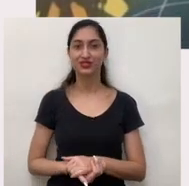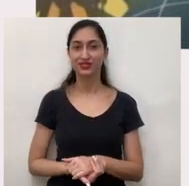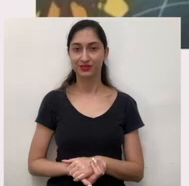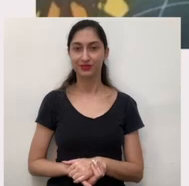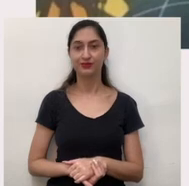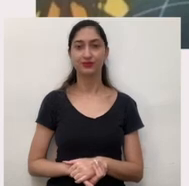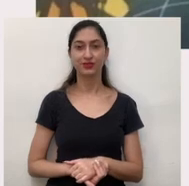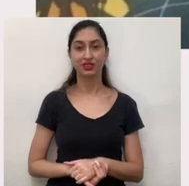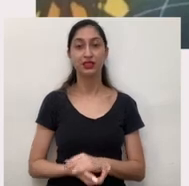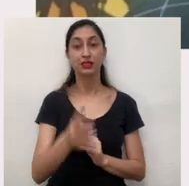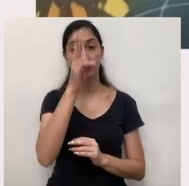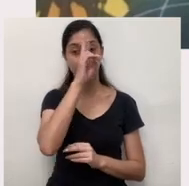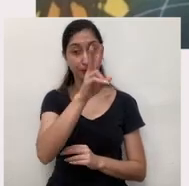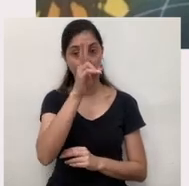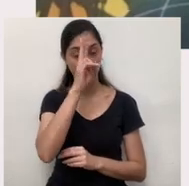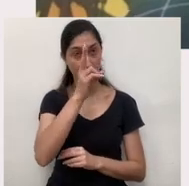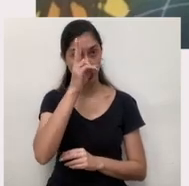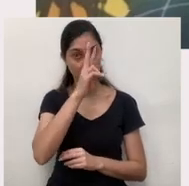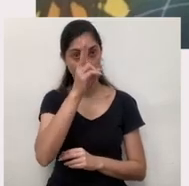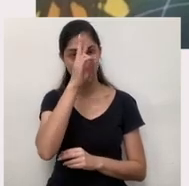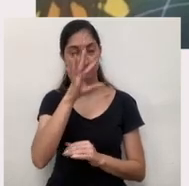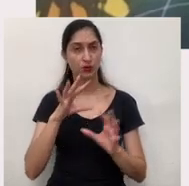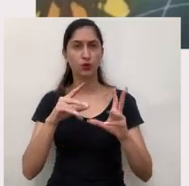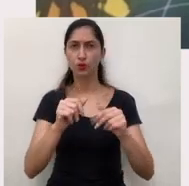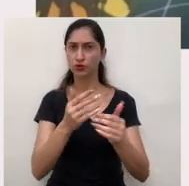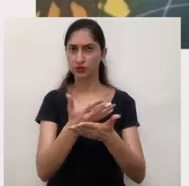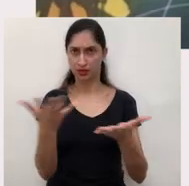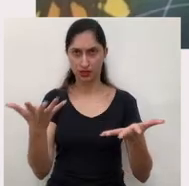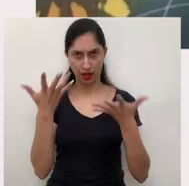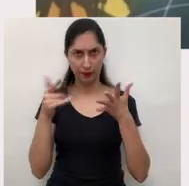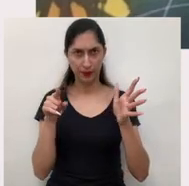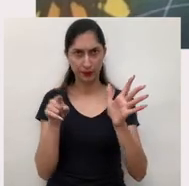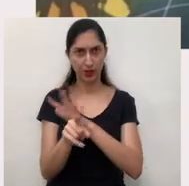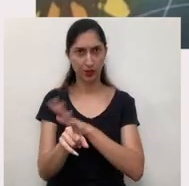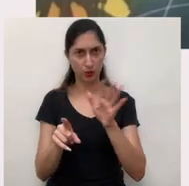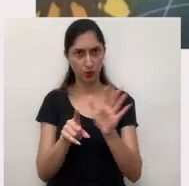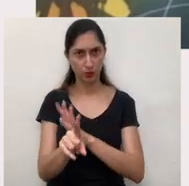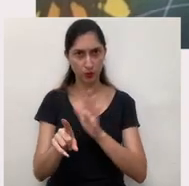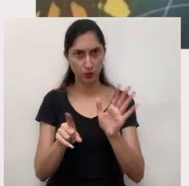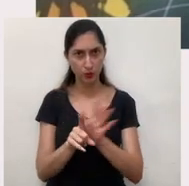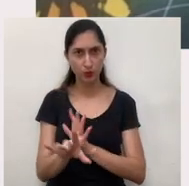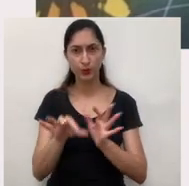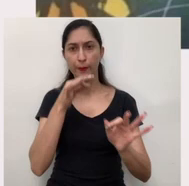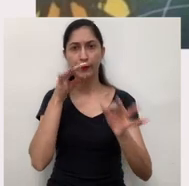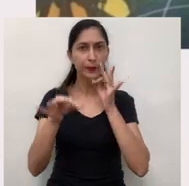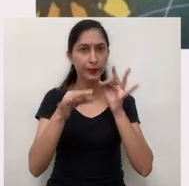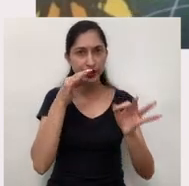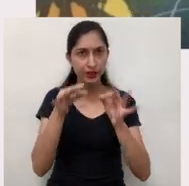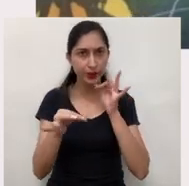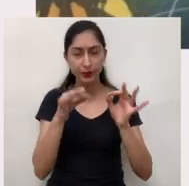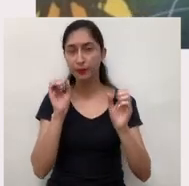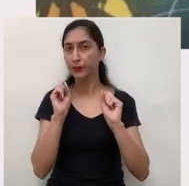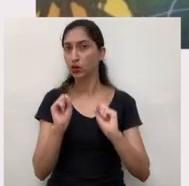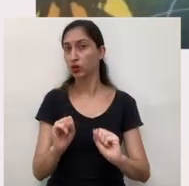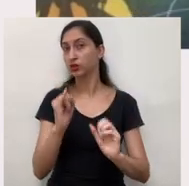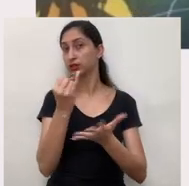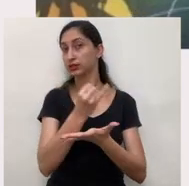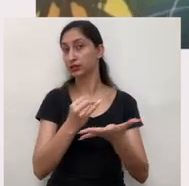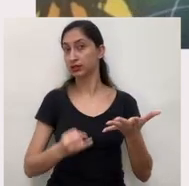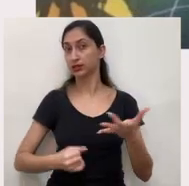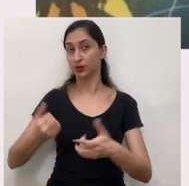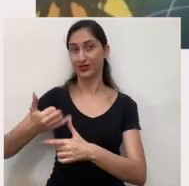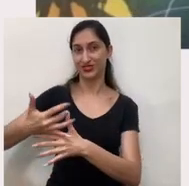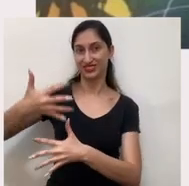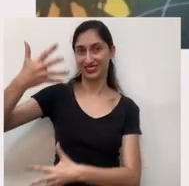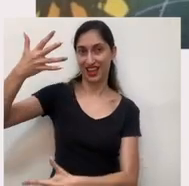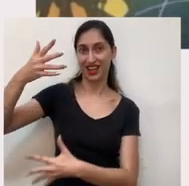Pessoal, lembrando que quem quiser fazer qualquer pergunta para a Fernanda, comentário sobre a fala dela, pode se inscrever aqui pelo chat, que eu